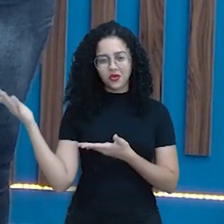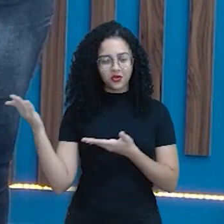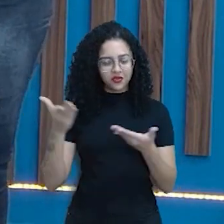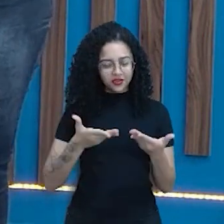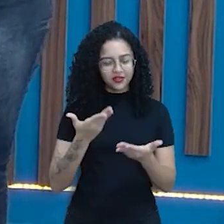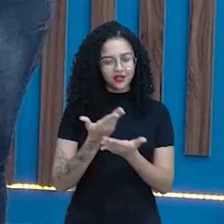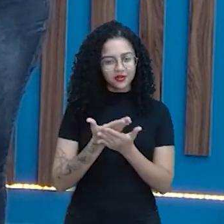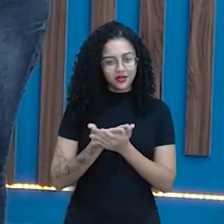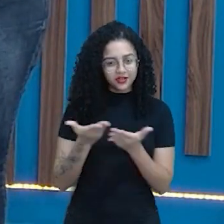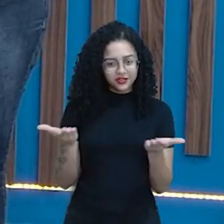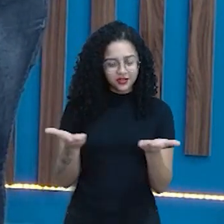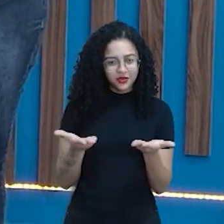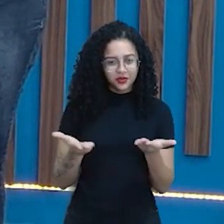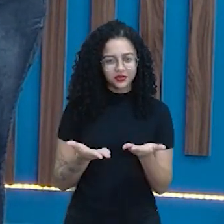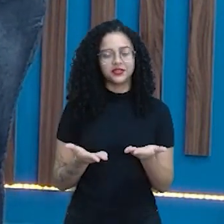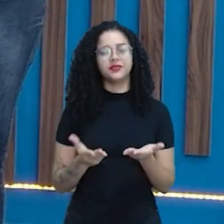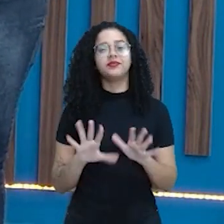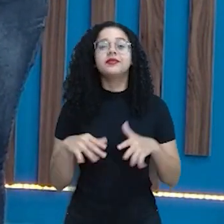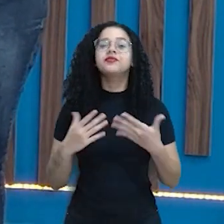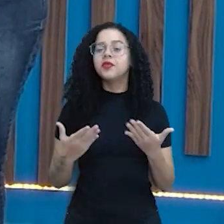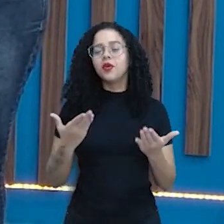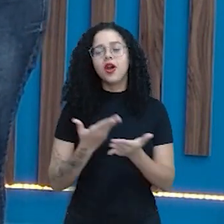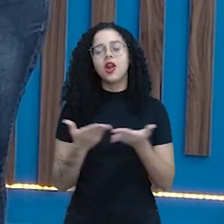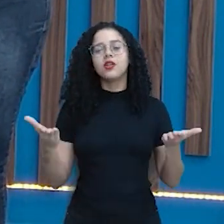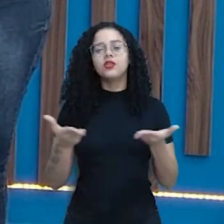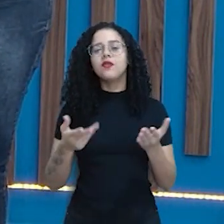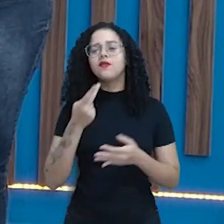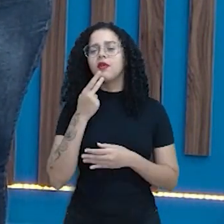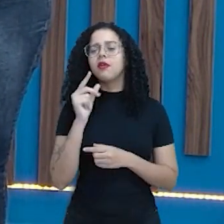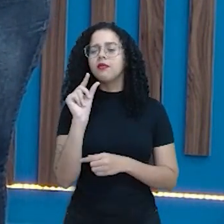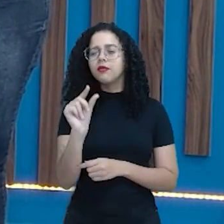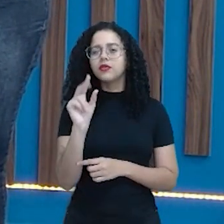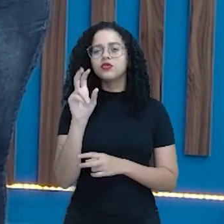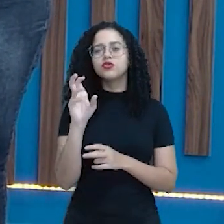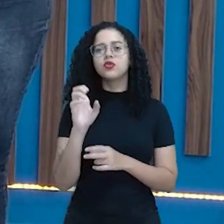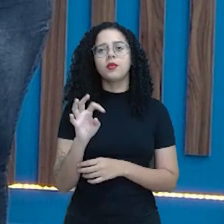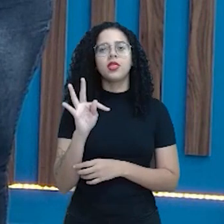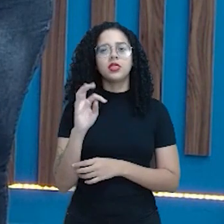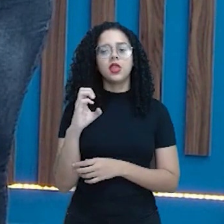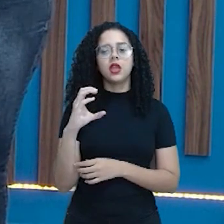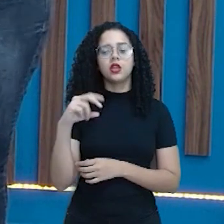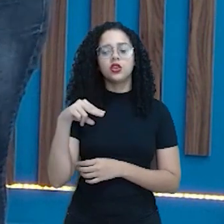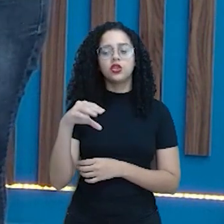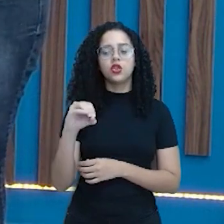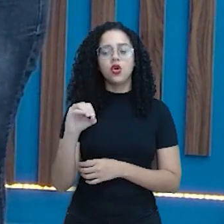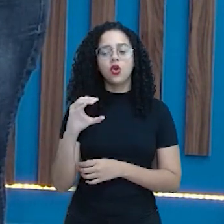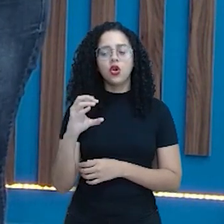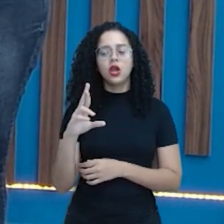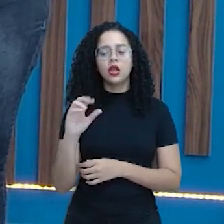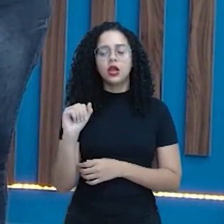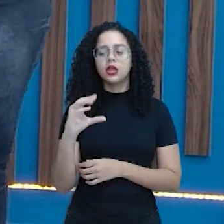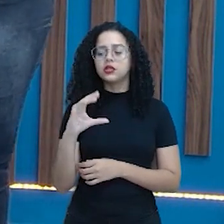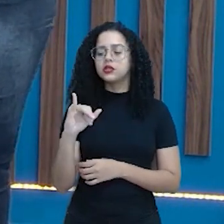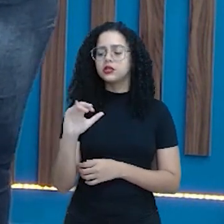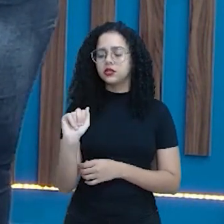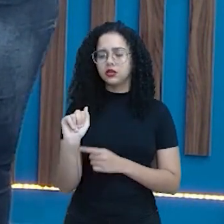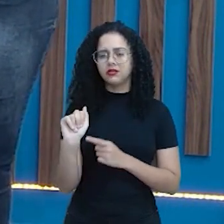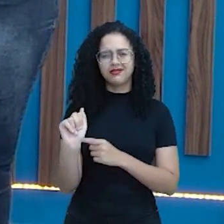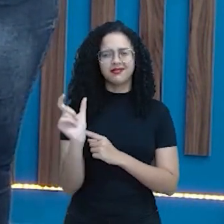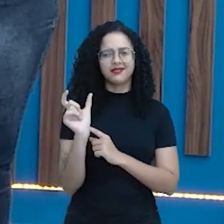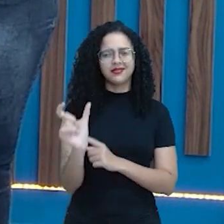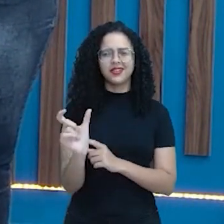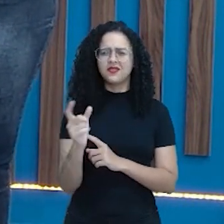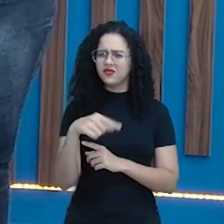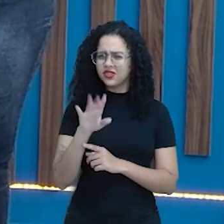para a nossa aula. A aula de hoje a gente vai falar um pouquinho de tecnocracia. Pode ser, né, que você tenha escutado